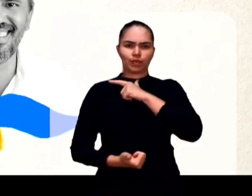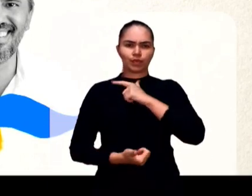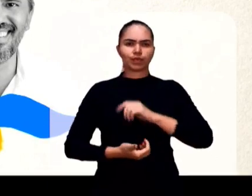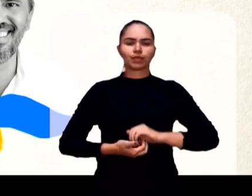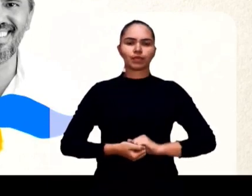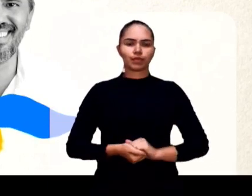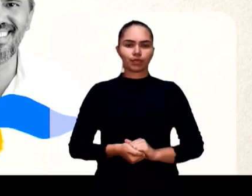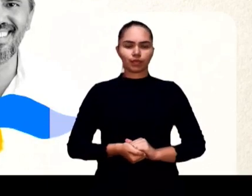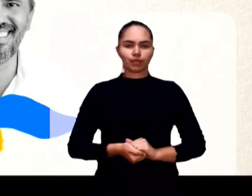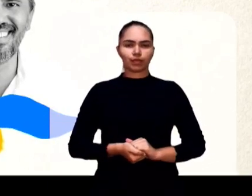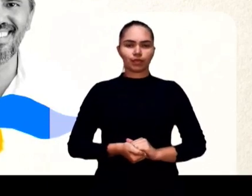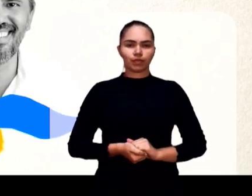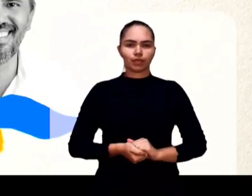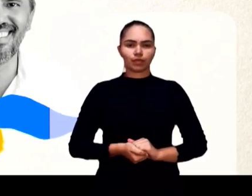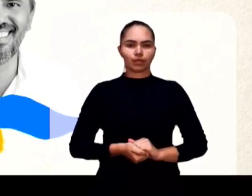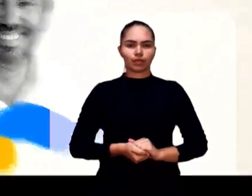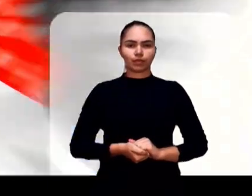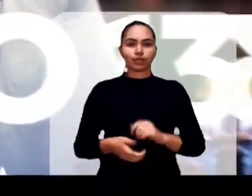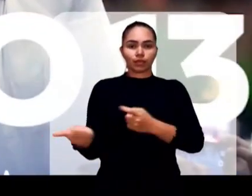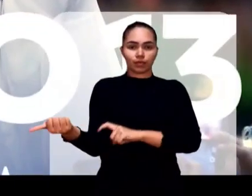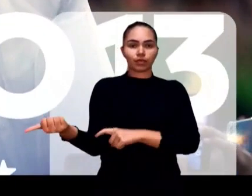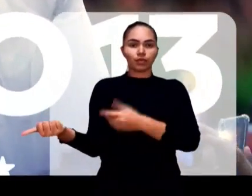Elmano Governador.